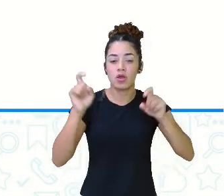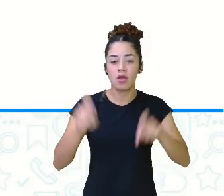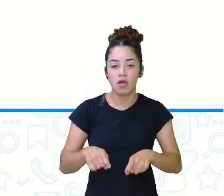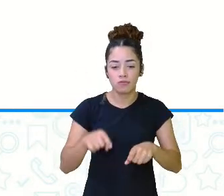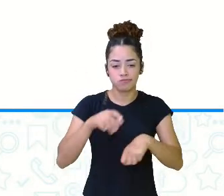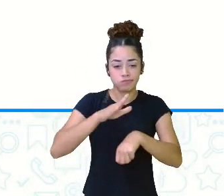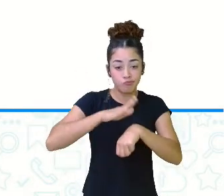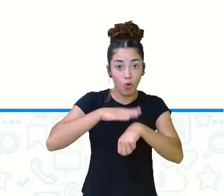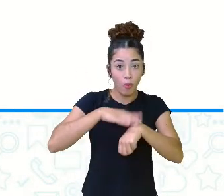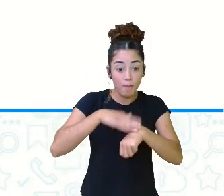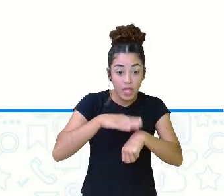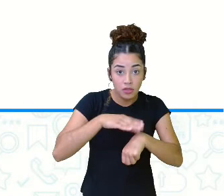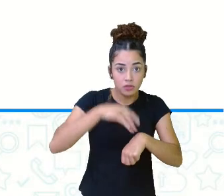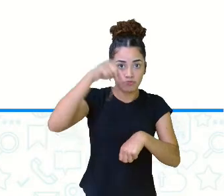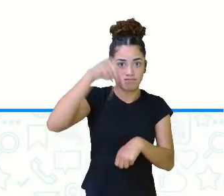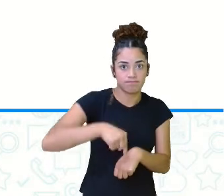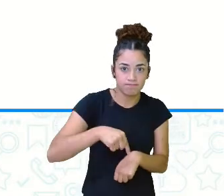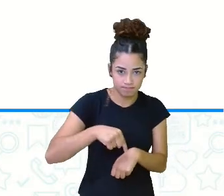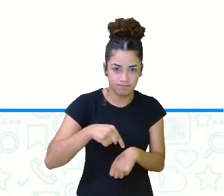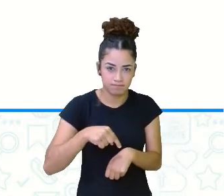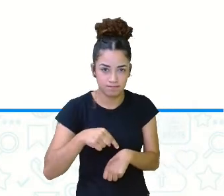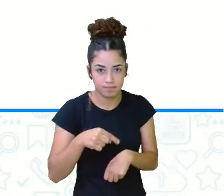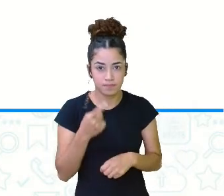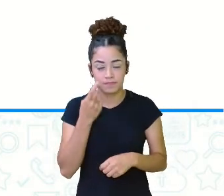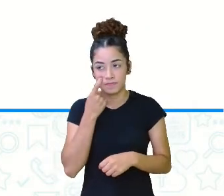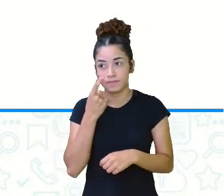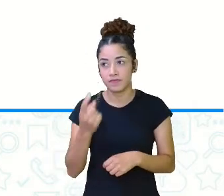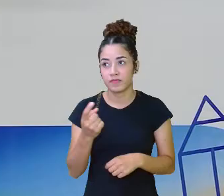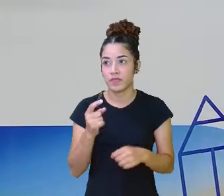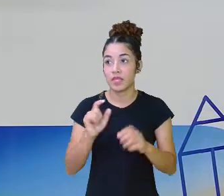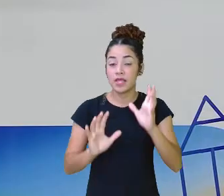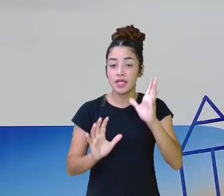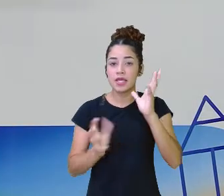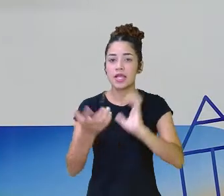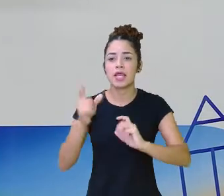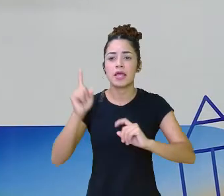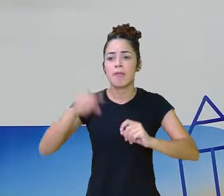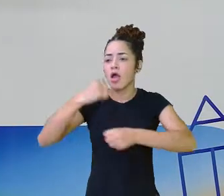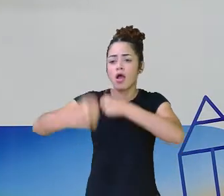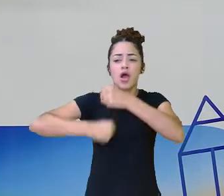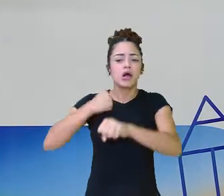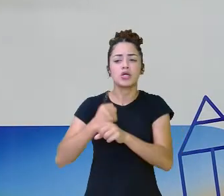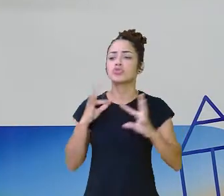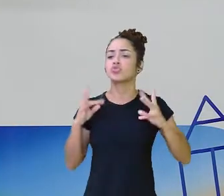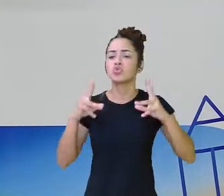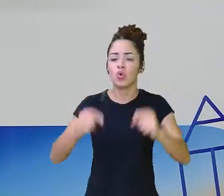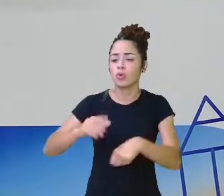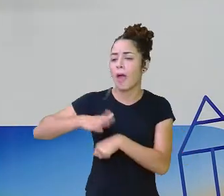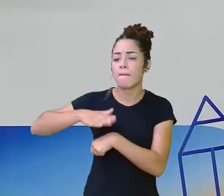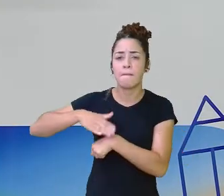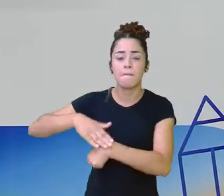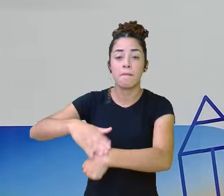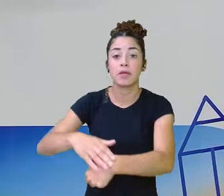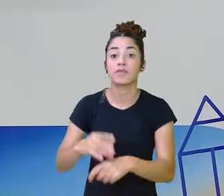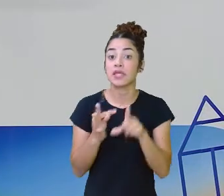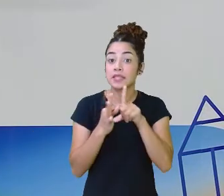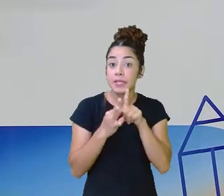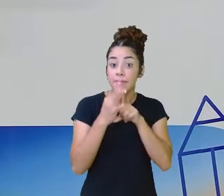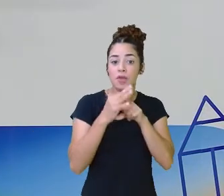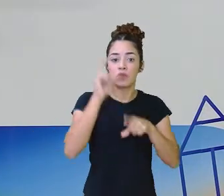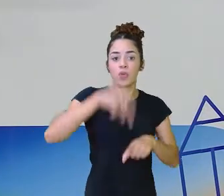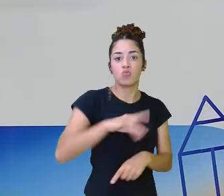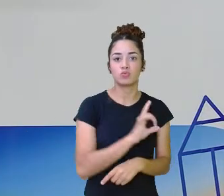local de um determinado momento. Então, foca assim. Clima é aquilo durante o ano todo. E tempo é aquilo durante